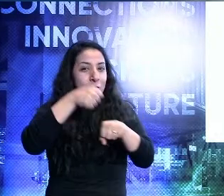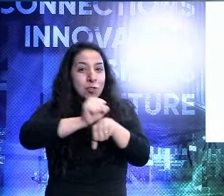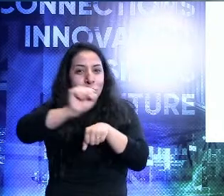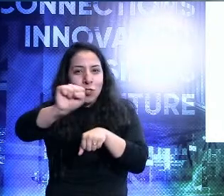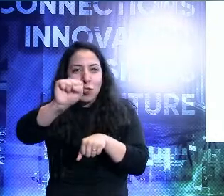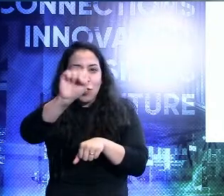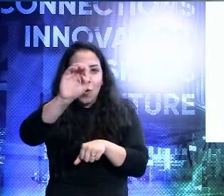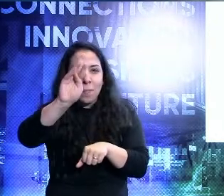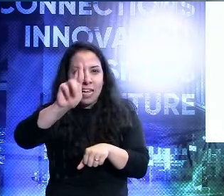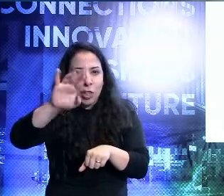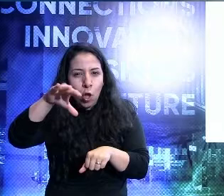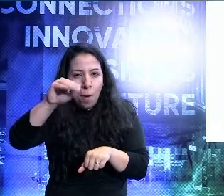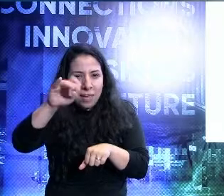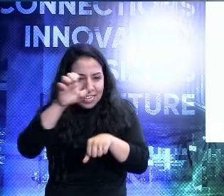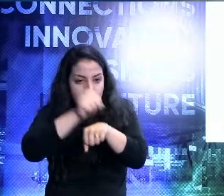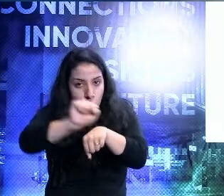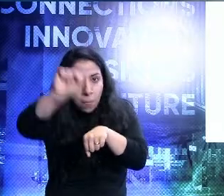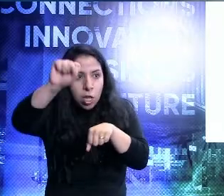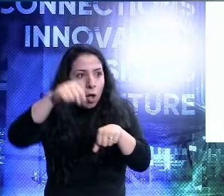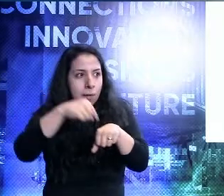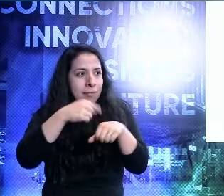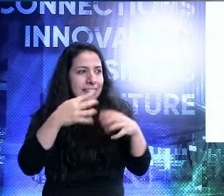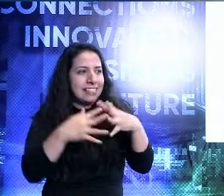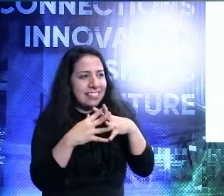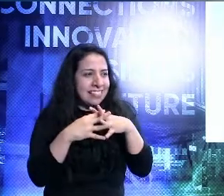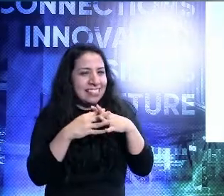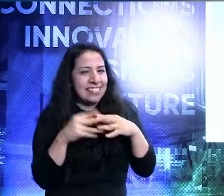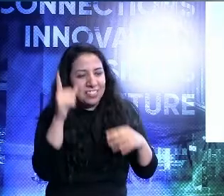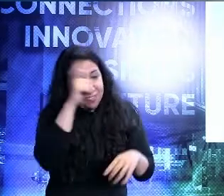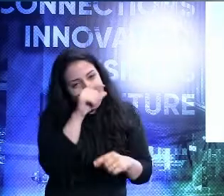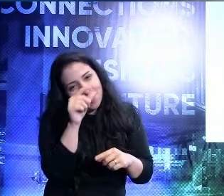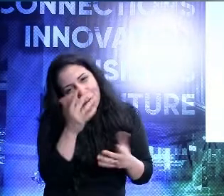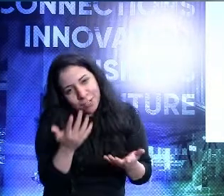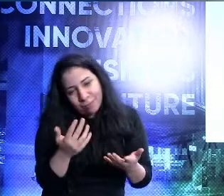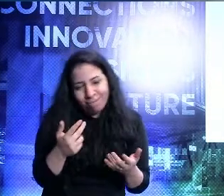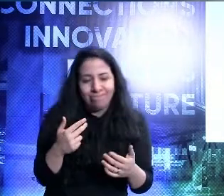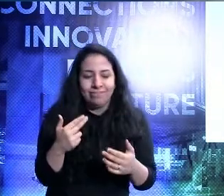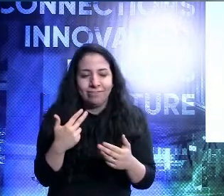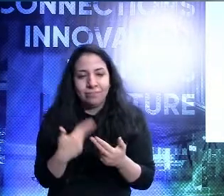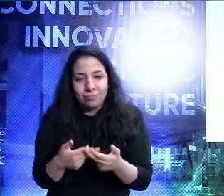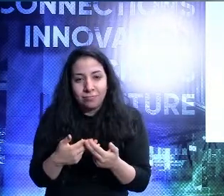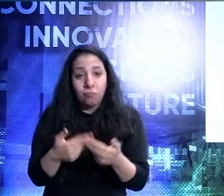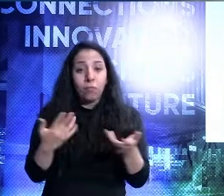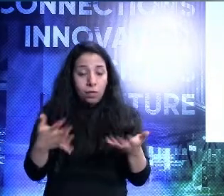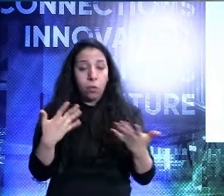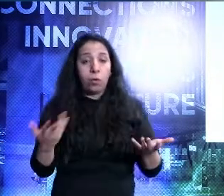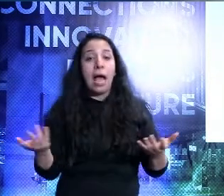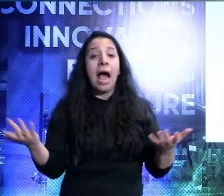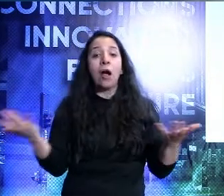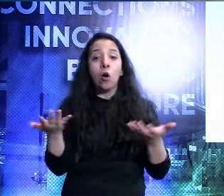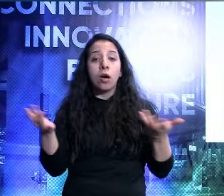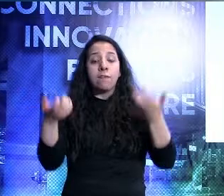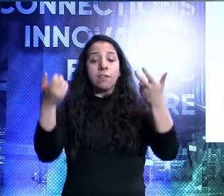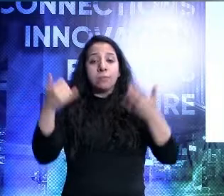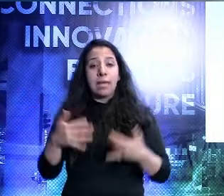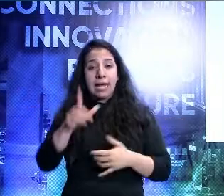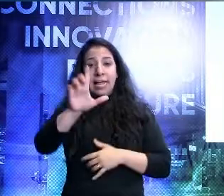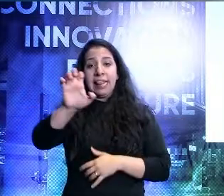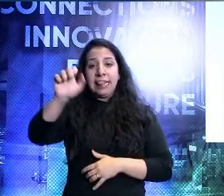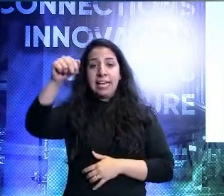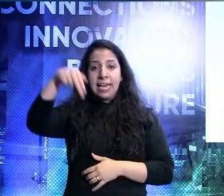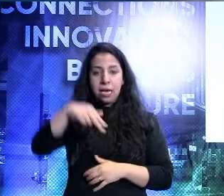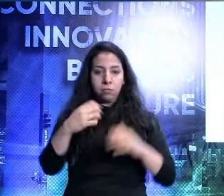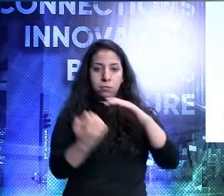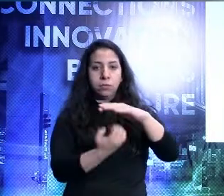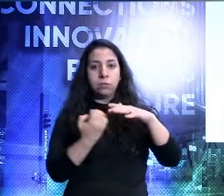pra caramba, né? Mas, pessoal, vamos lá. Vamos falar um pouquinho também sobre o Lean Institute Brasil, né? O Lean Institute Brasil ele